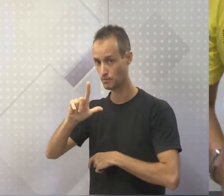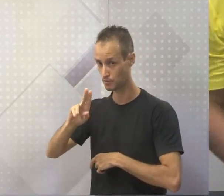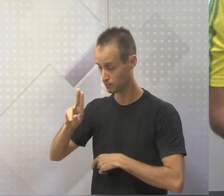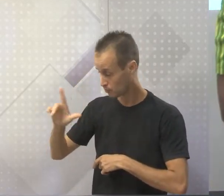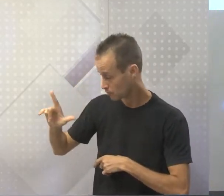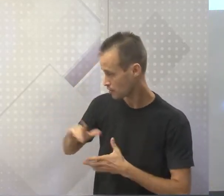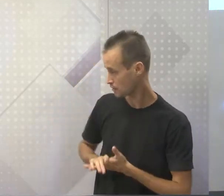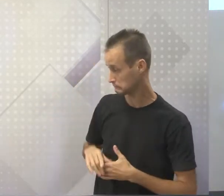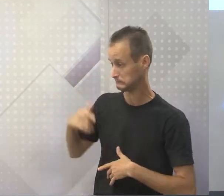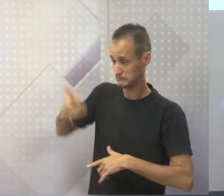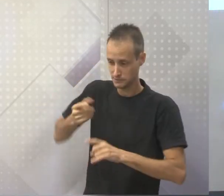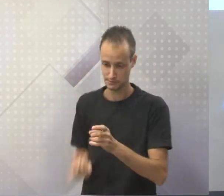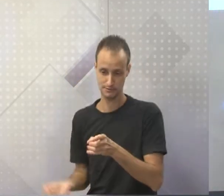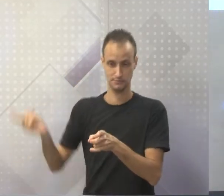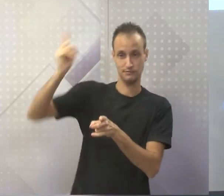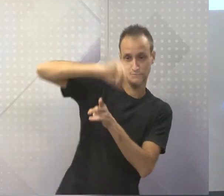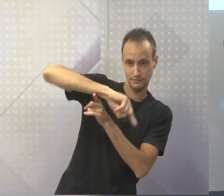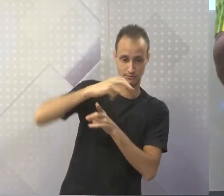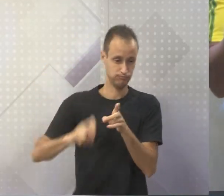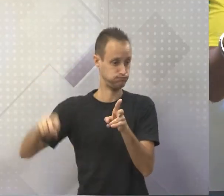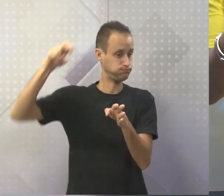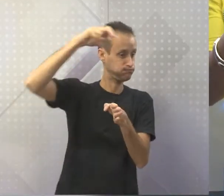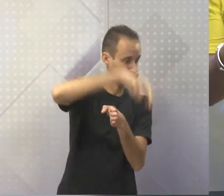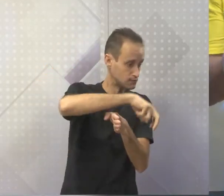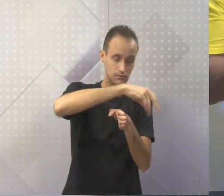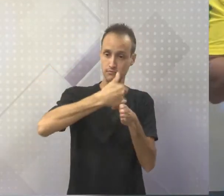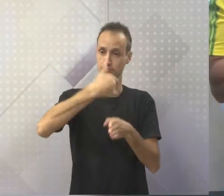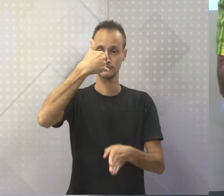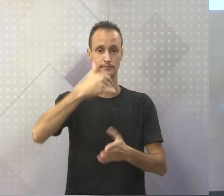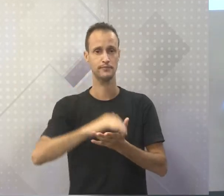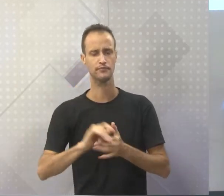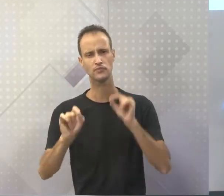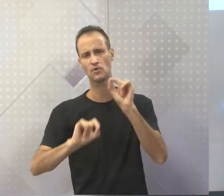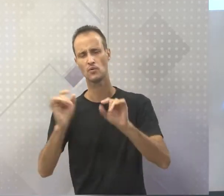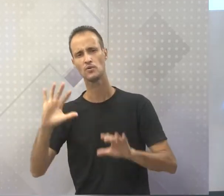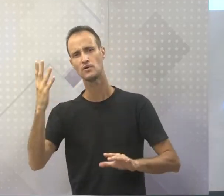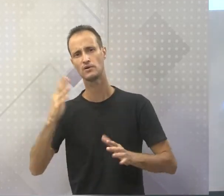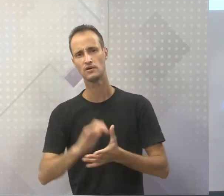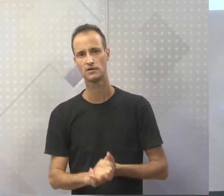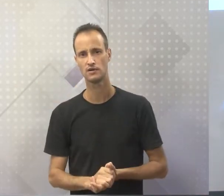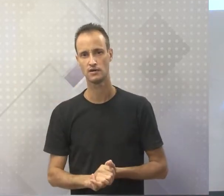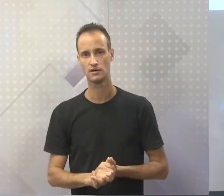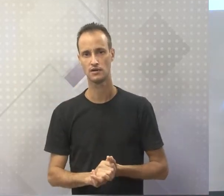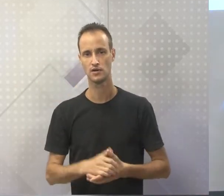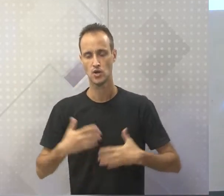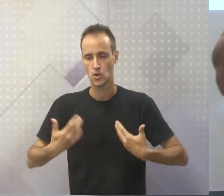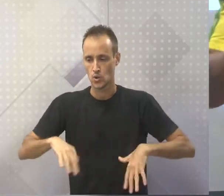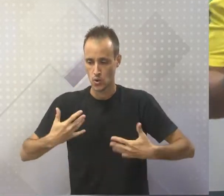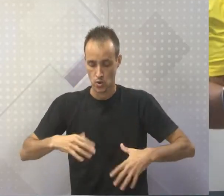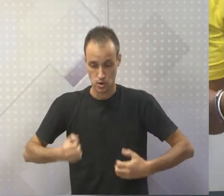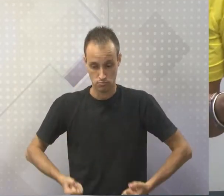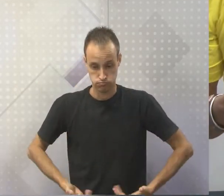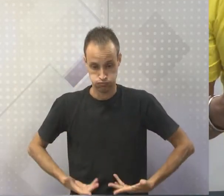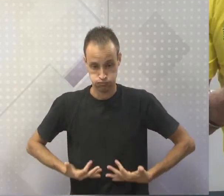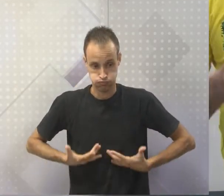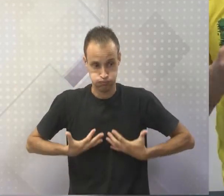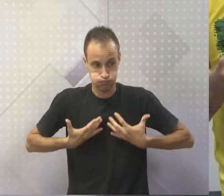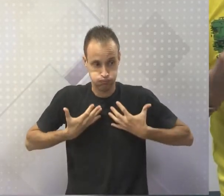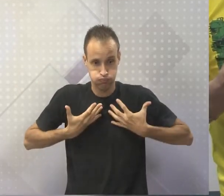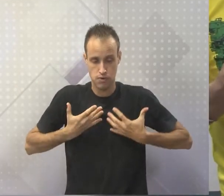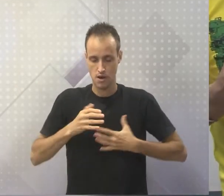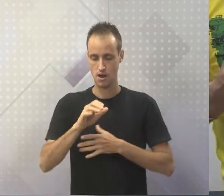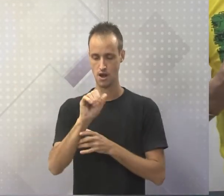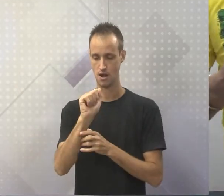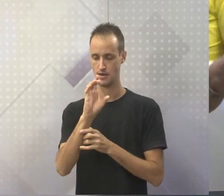Aí você tem que pular o muro de novo. O que acontece nessas situações, gente? É a adrenalina.